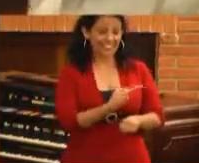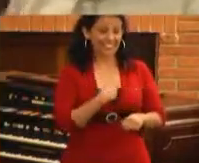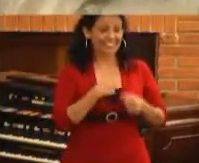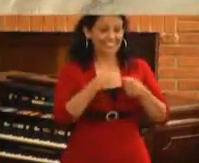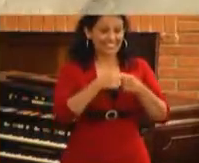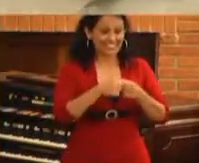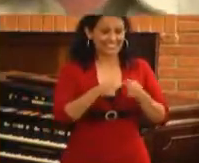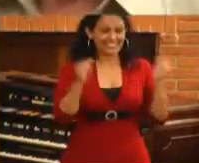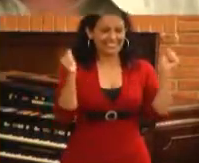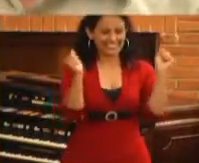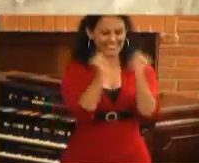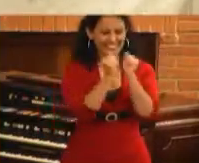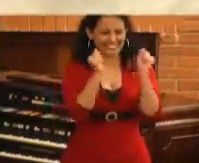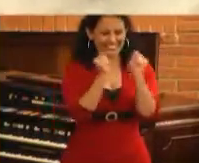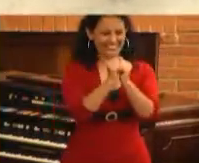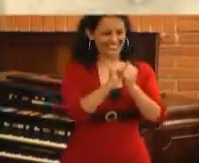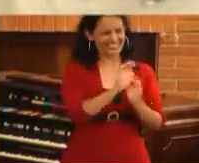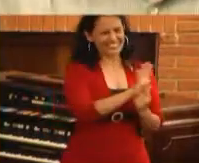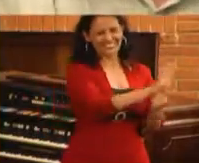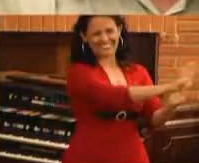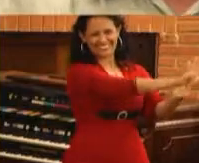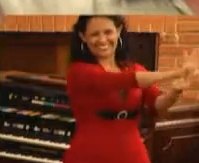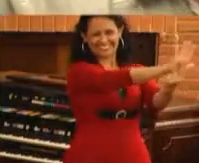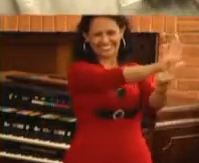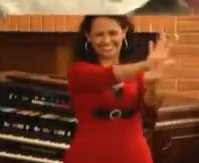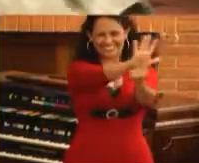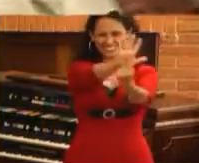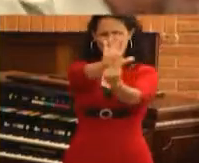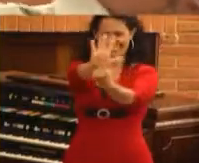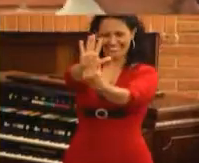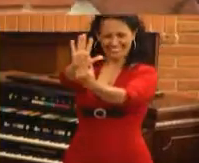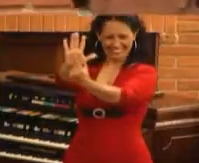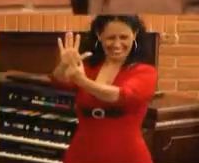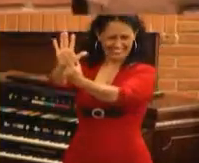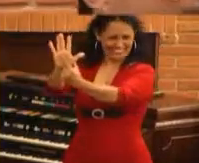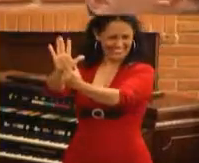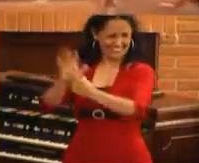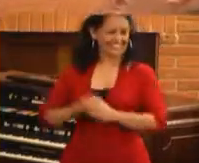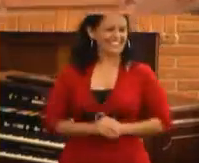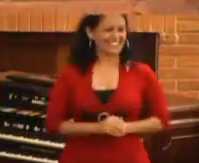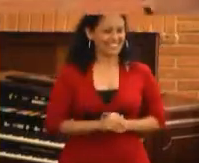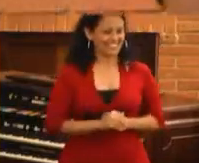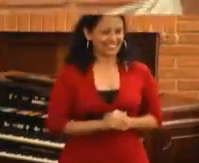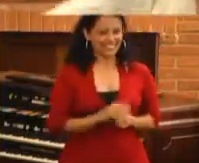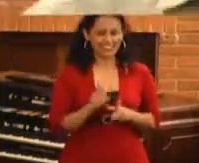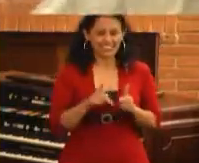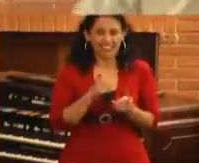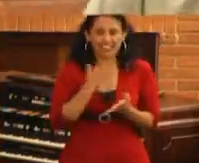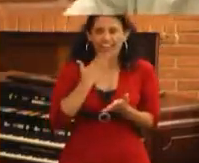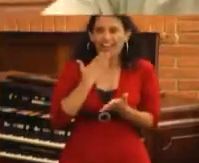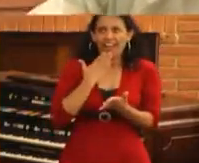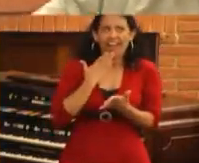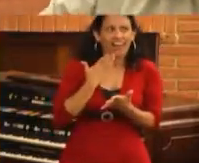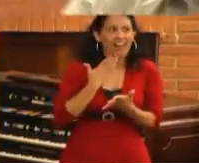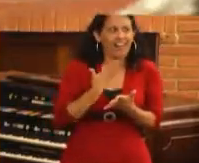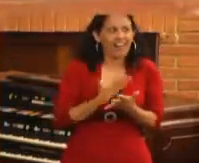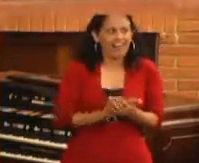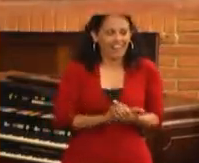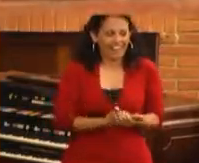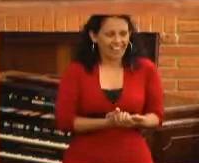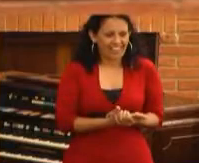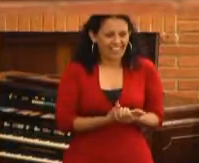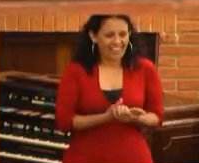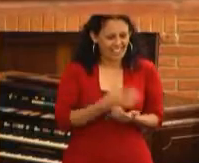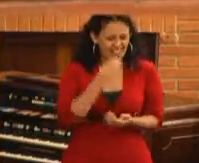da moita e vamos aparecer juntos, e aí o povo vai dizer assim: ah, então era isso, esses